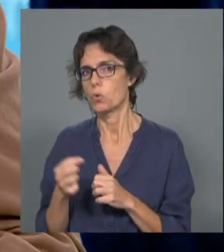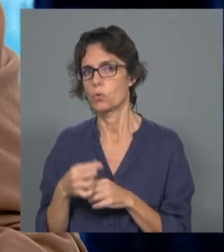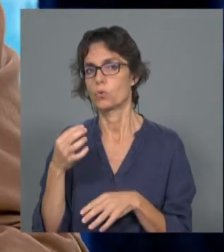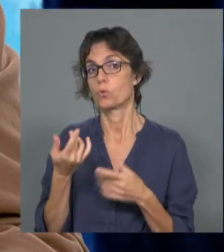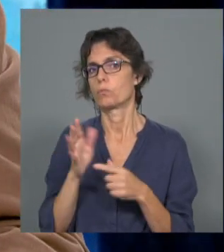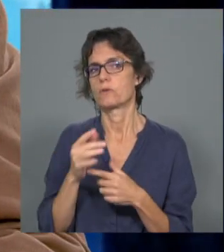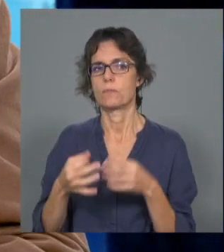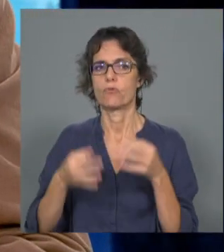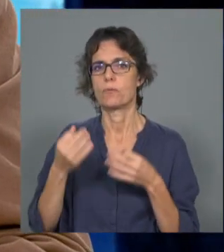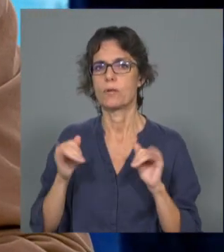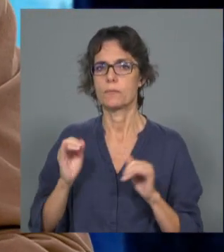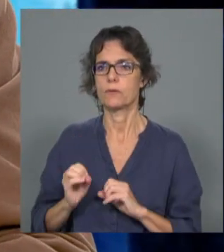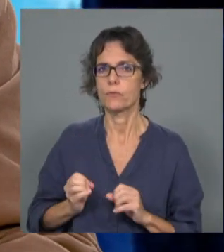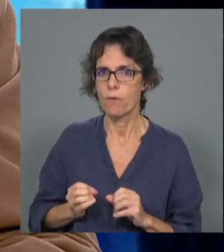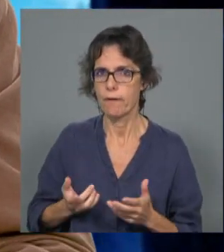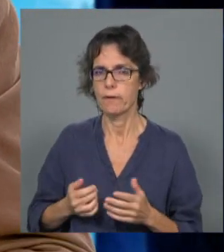é?